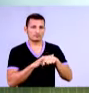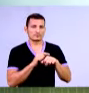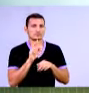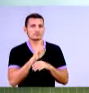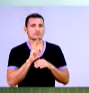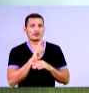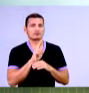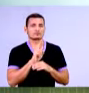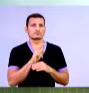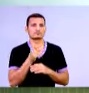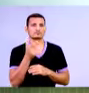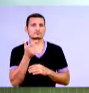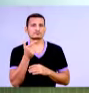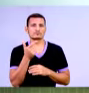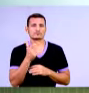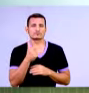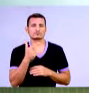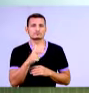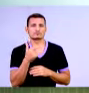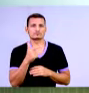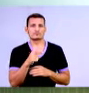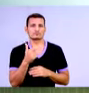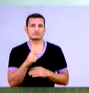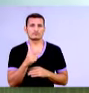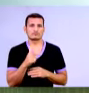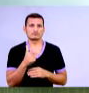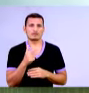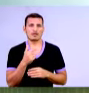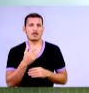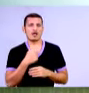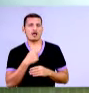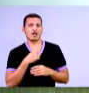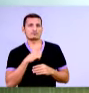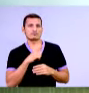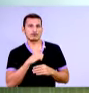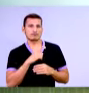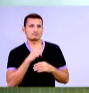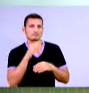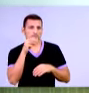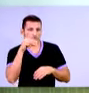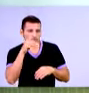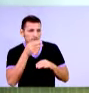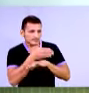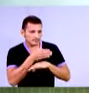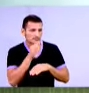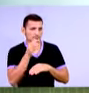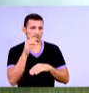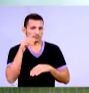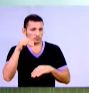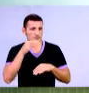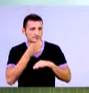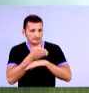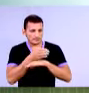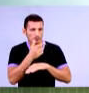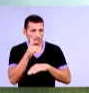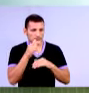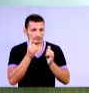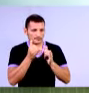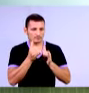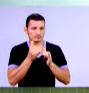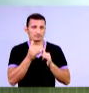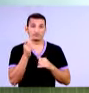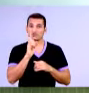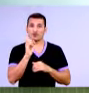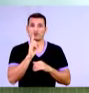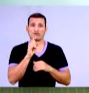ele não tem muito isso de que eu tenho tantos minutos para acessar isso, eu tenho tantos minutos para acessar aquela outra informação.